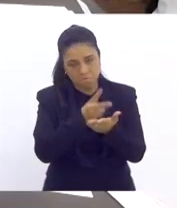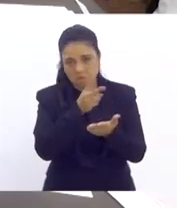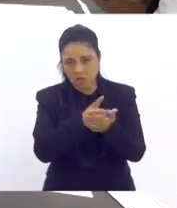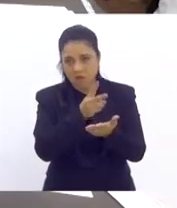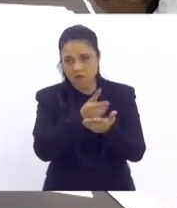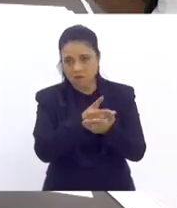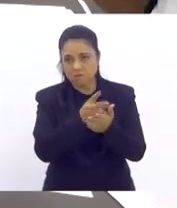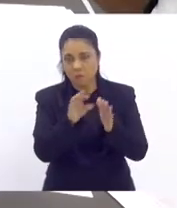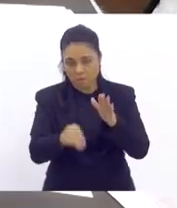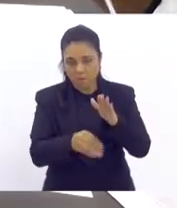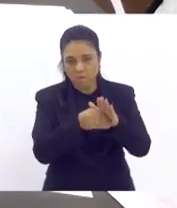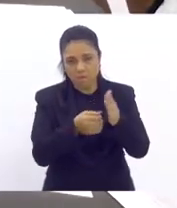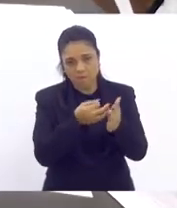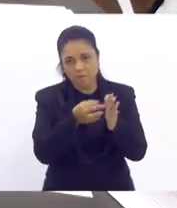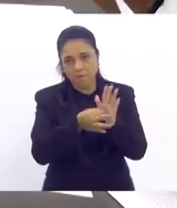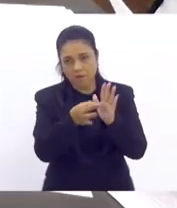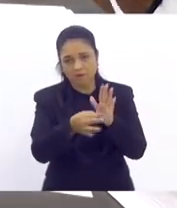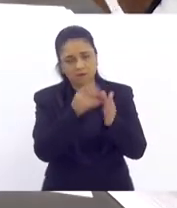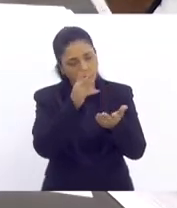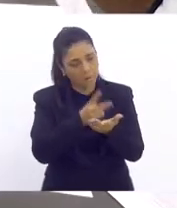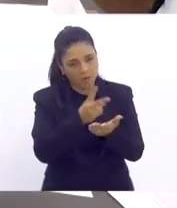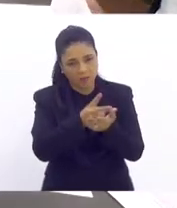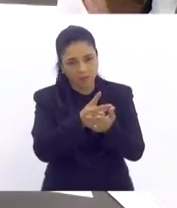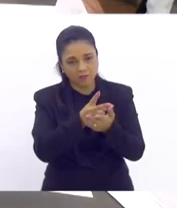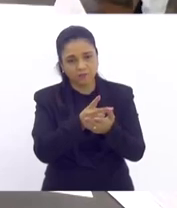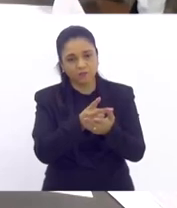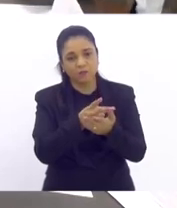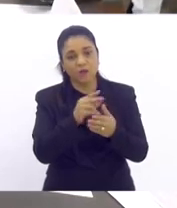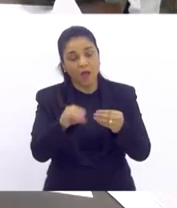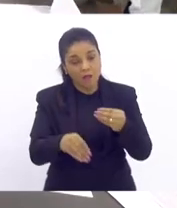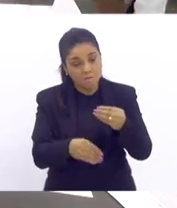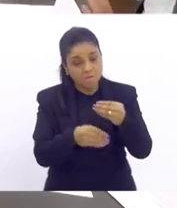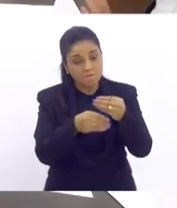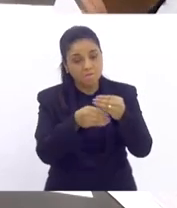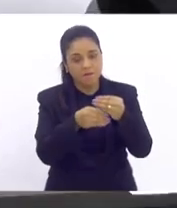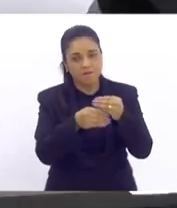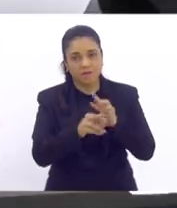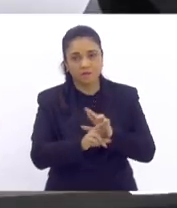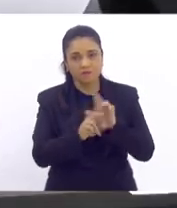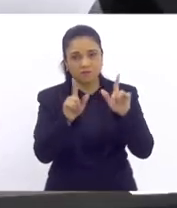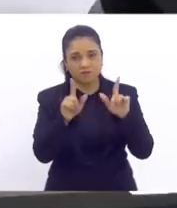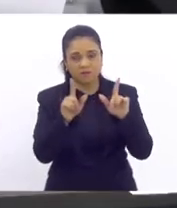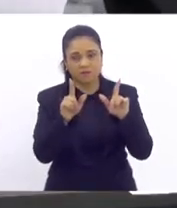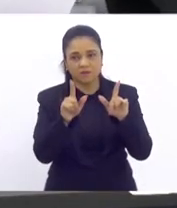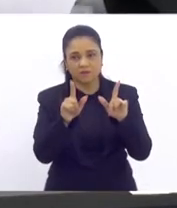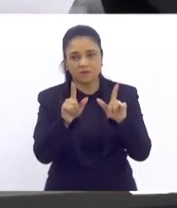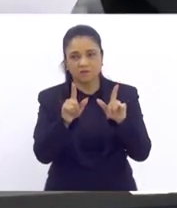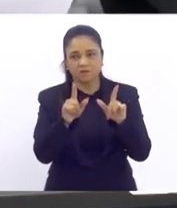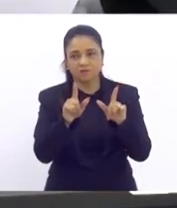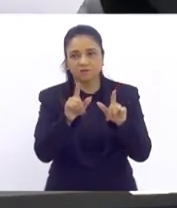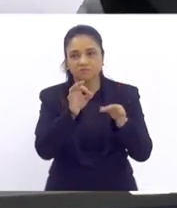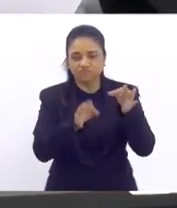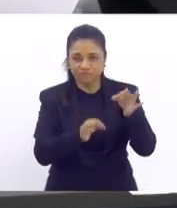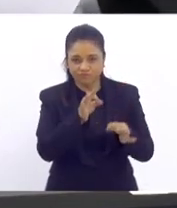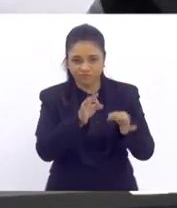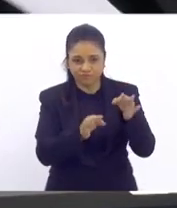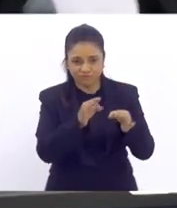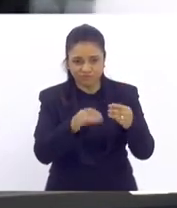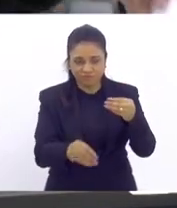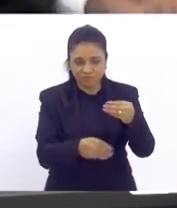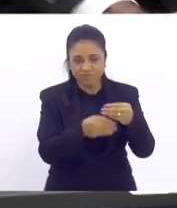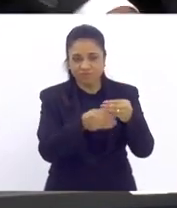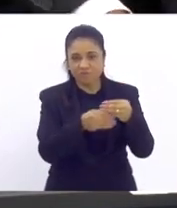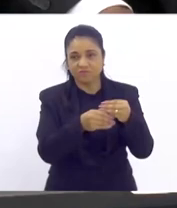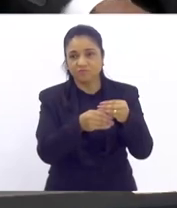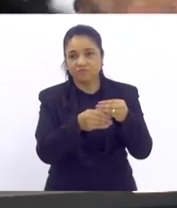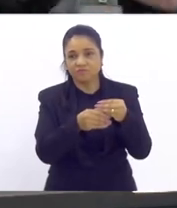condicionalidade com emenda não teor da emenda que é só em juridicidade aparecer pela juridicidade com emenda só que